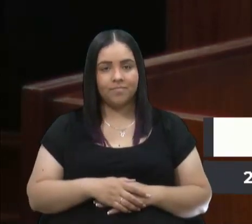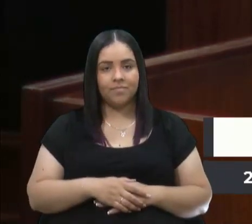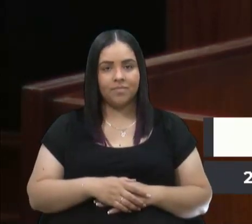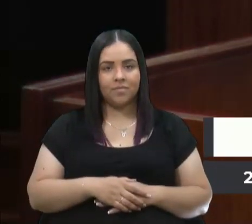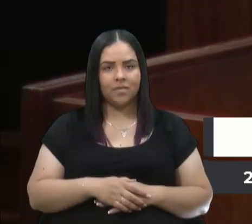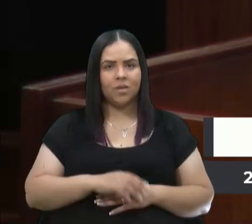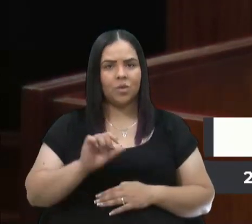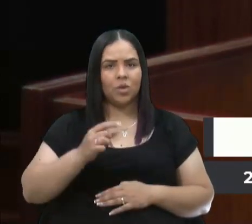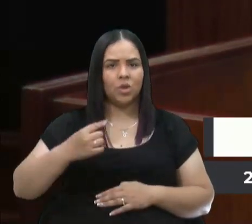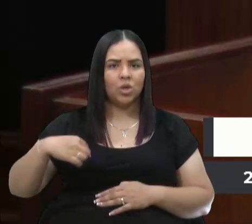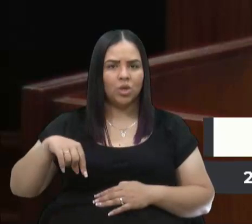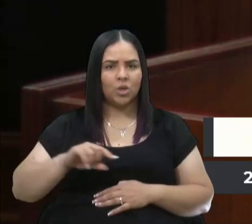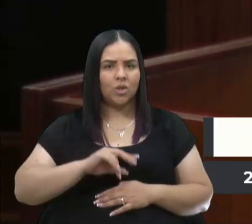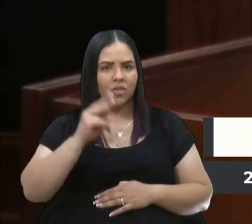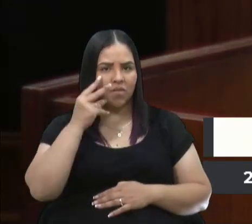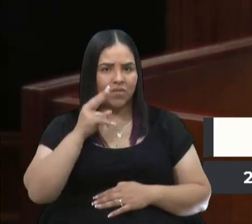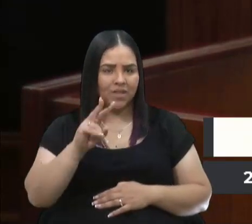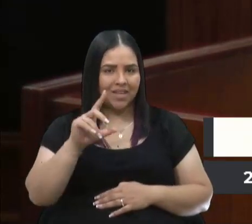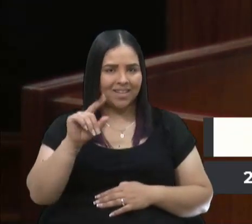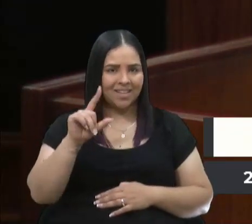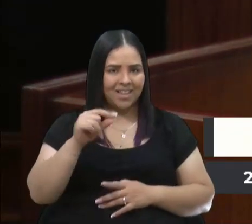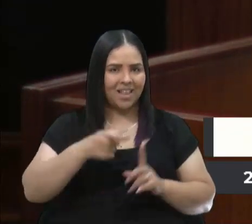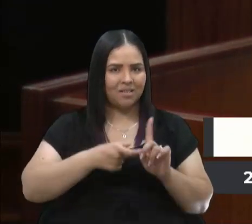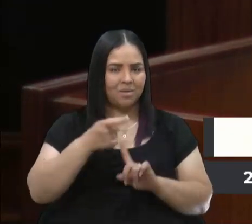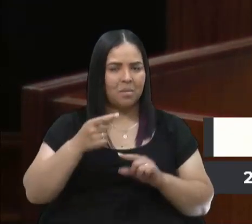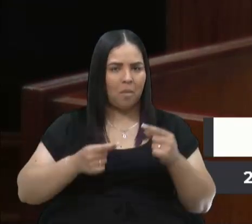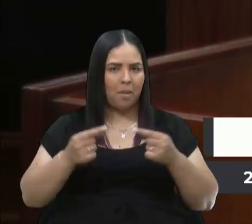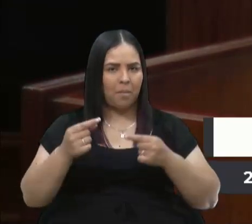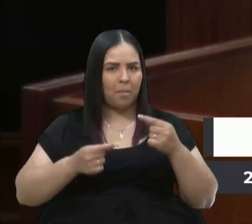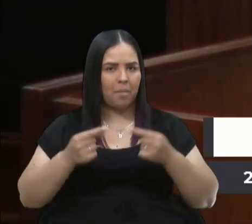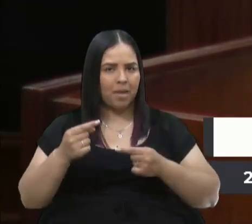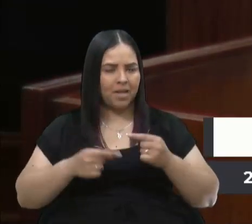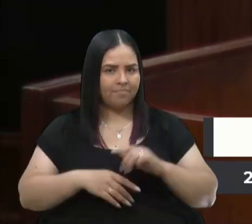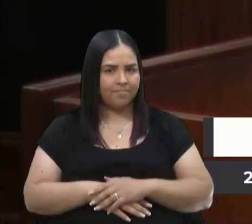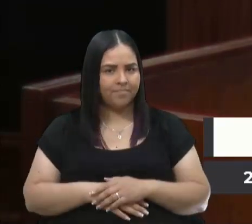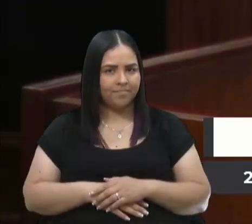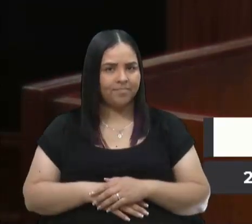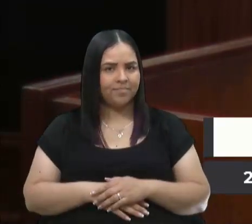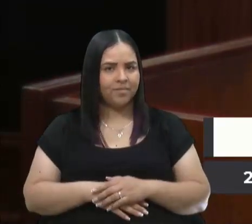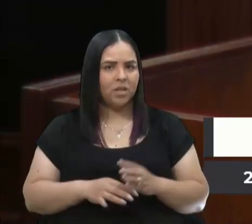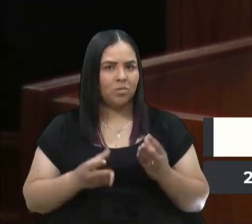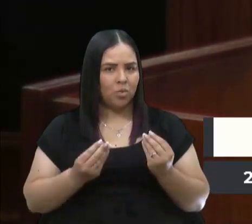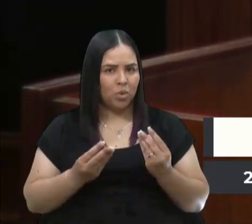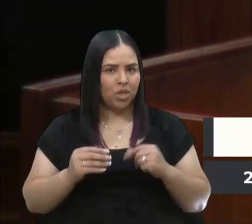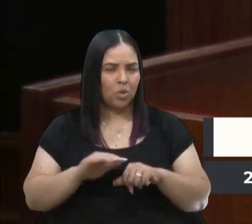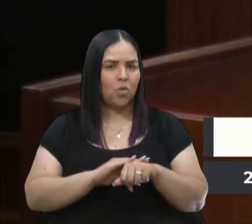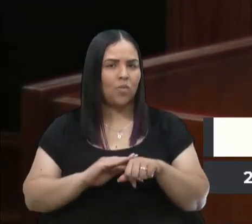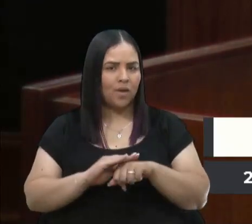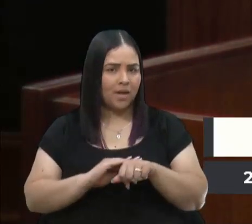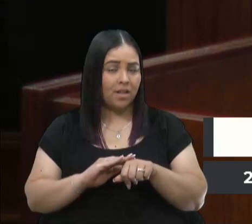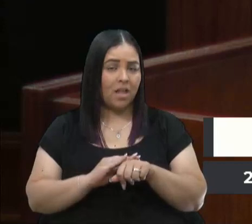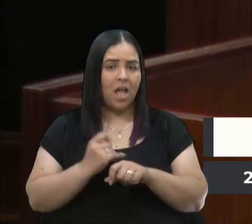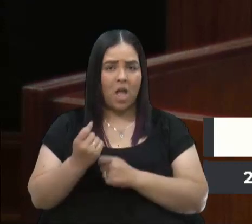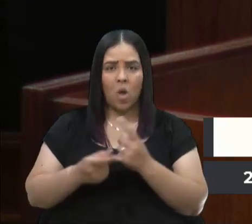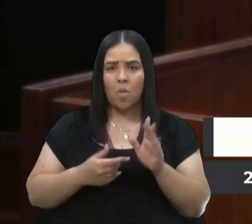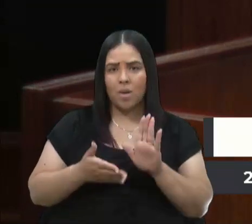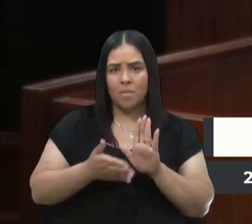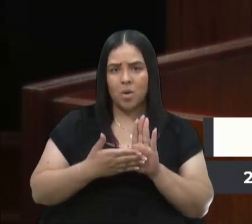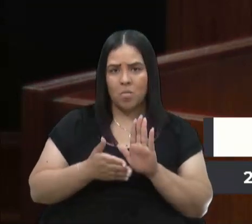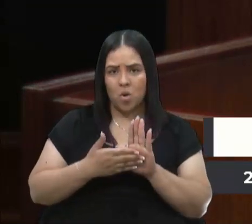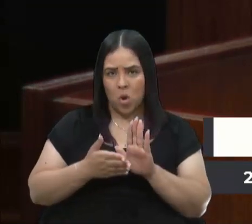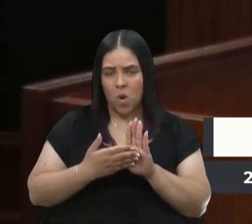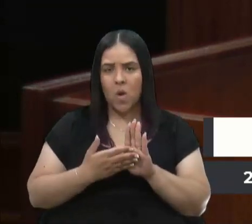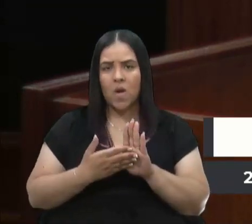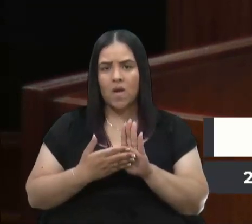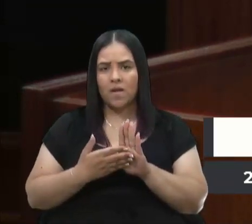estamos vendo ao longo desses 10 meses de discussões foi, sim, muito diálogo. Algumas propostas